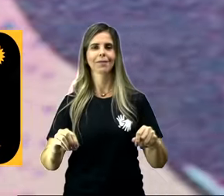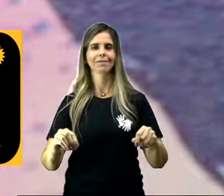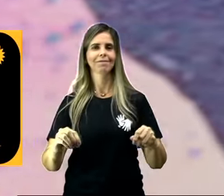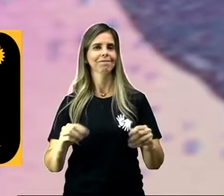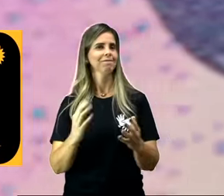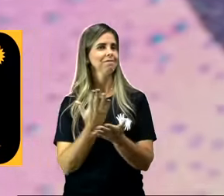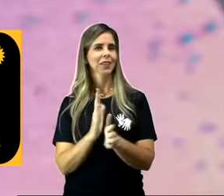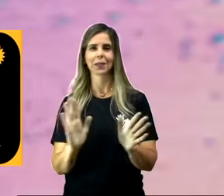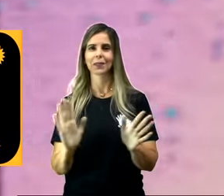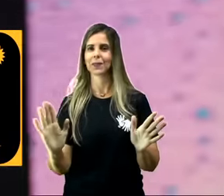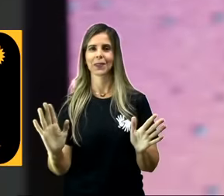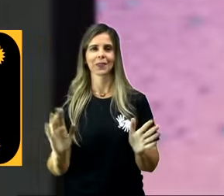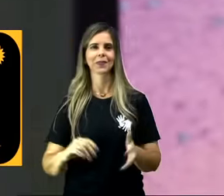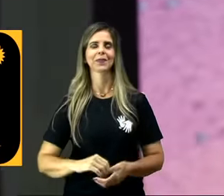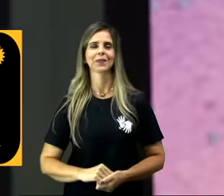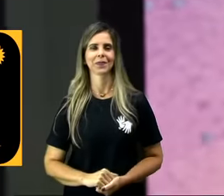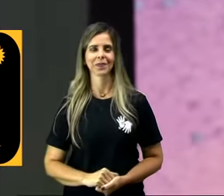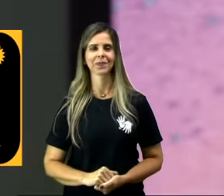Olha lá.